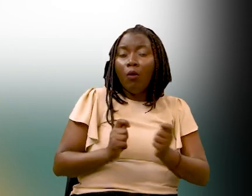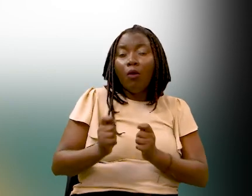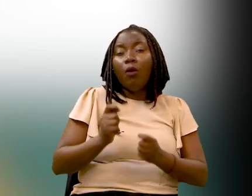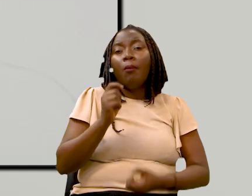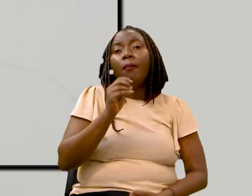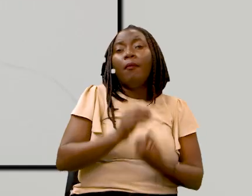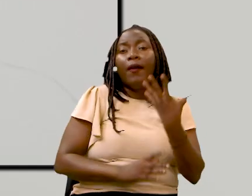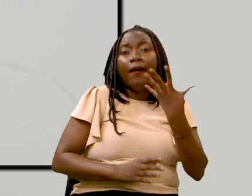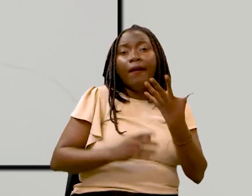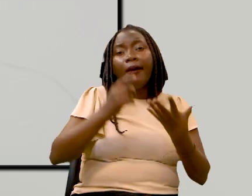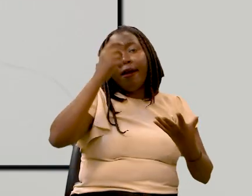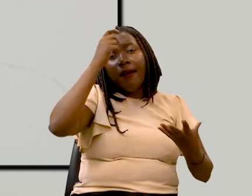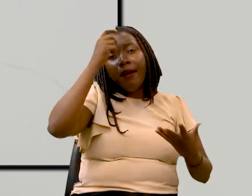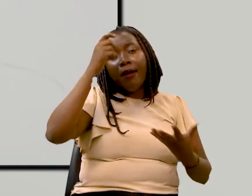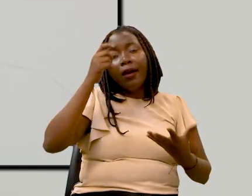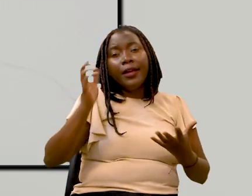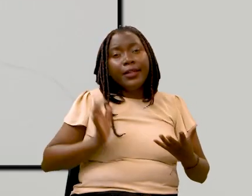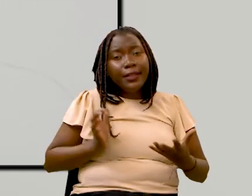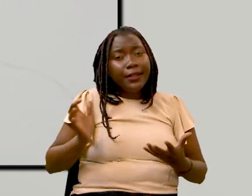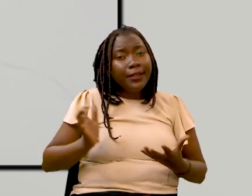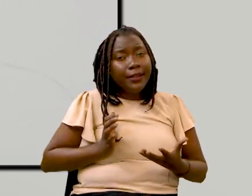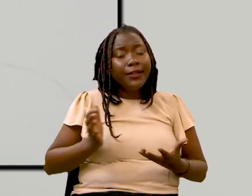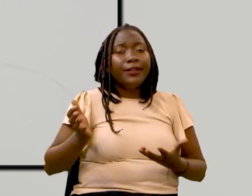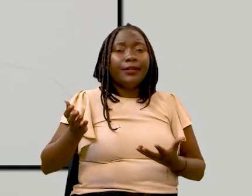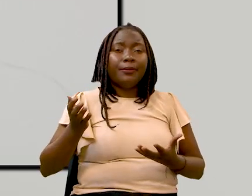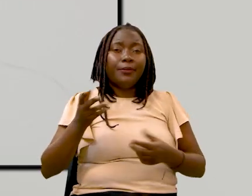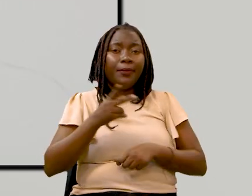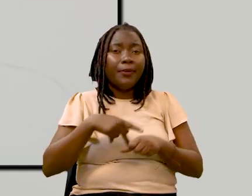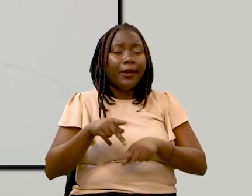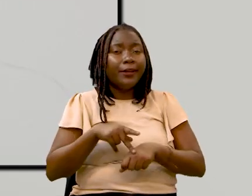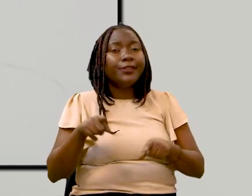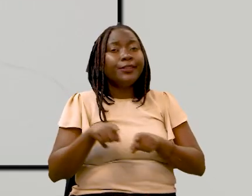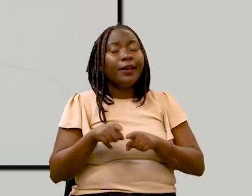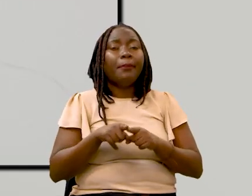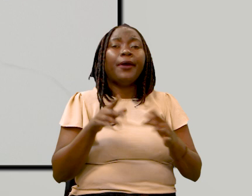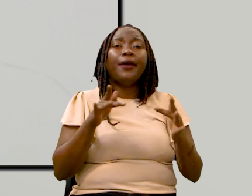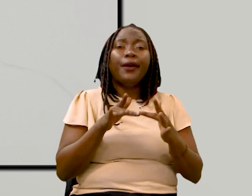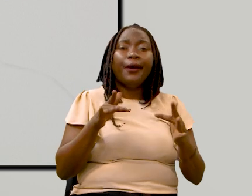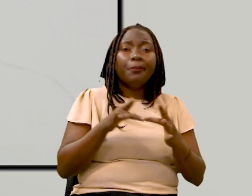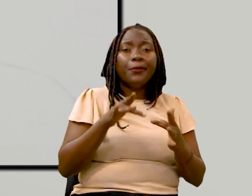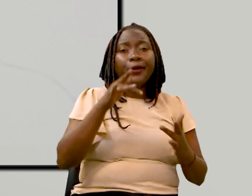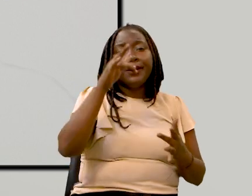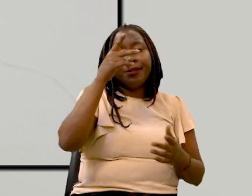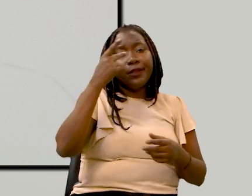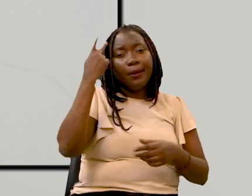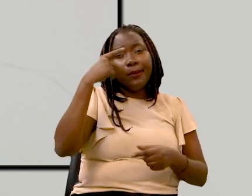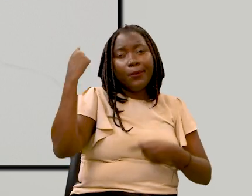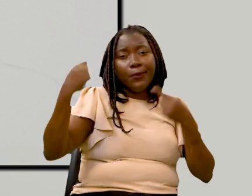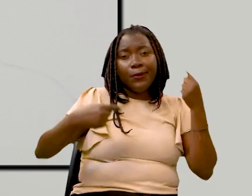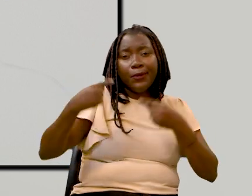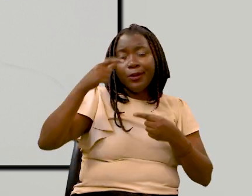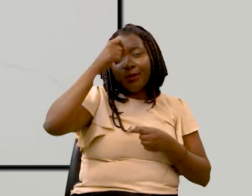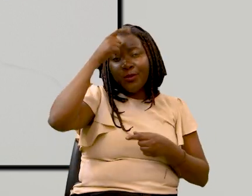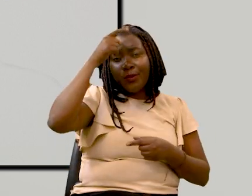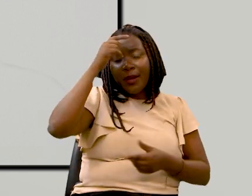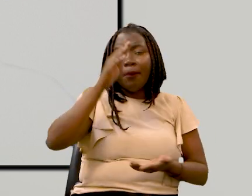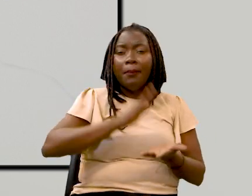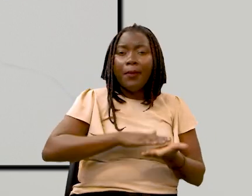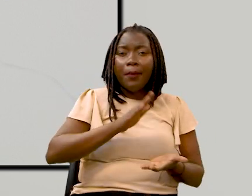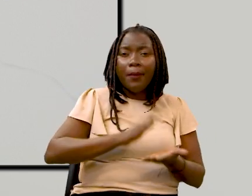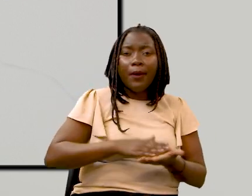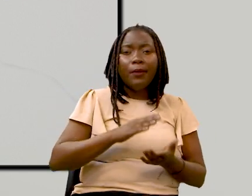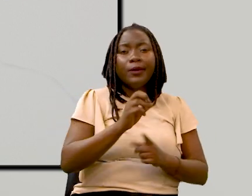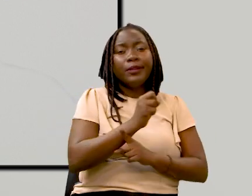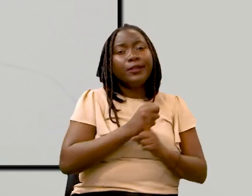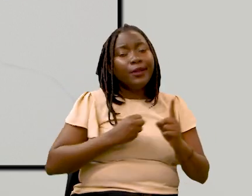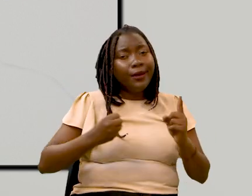de riquezas para o país, além de propor uma abordagem de política cultural pautada pela sociologia da cultura e